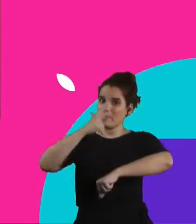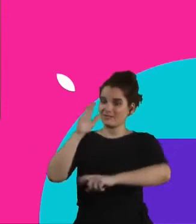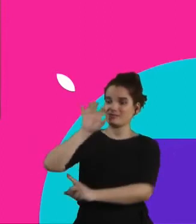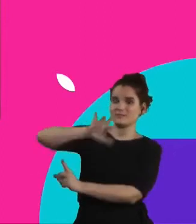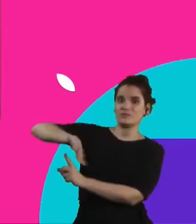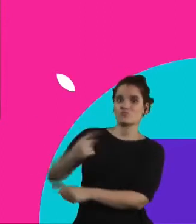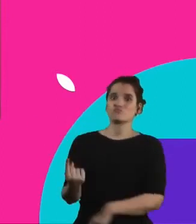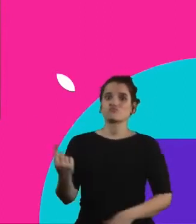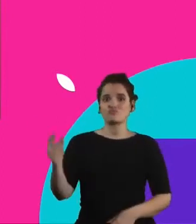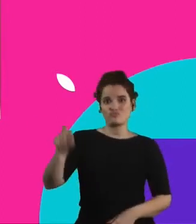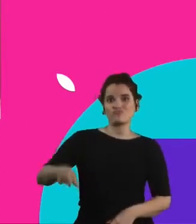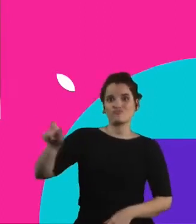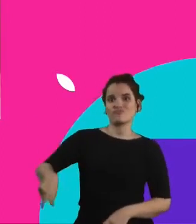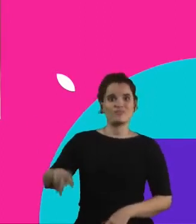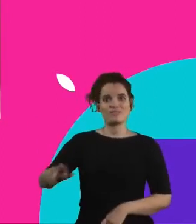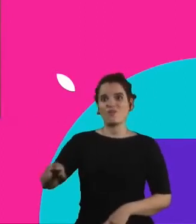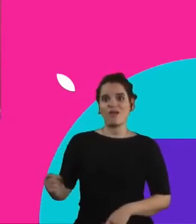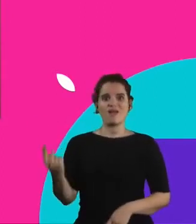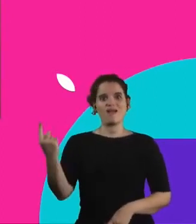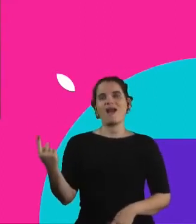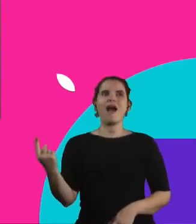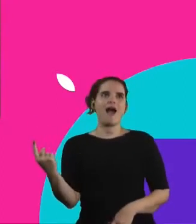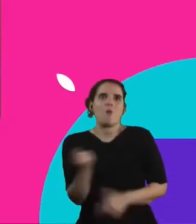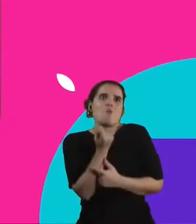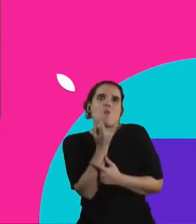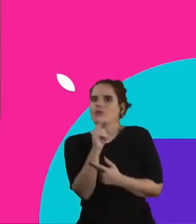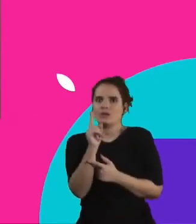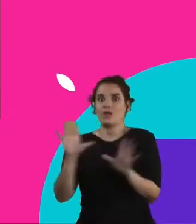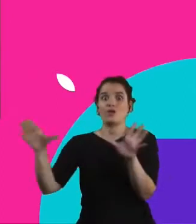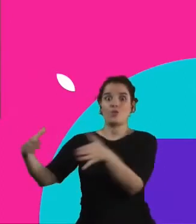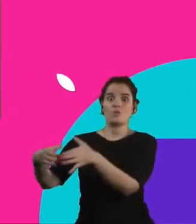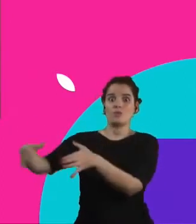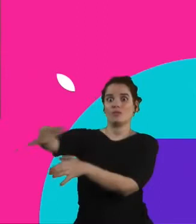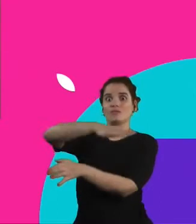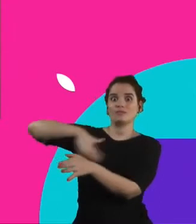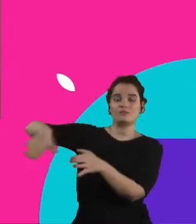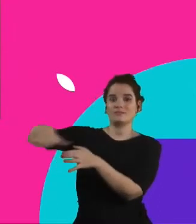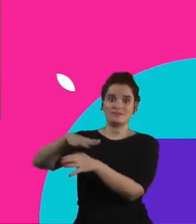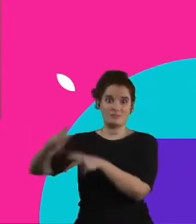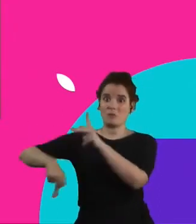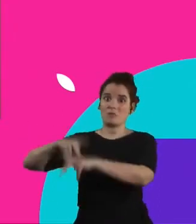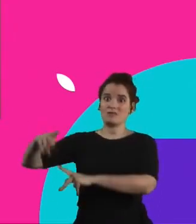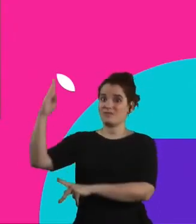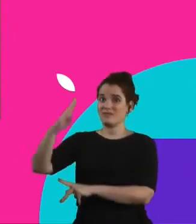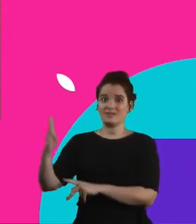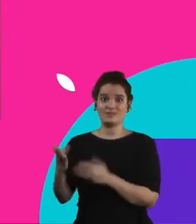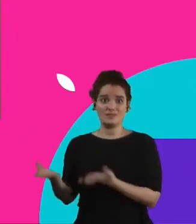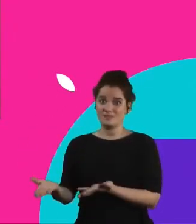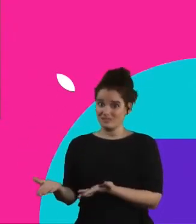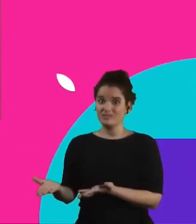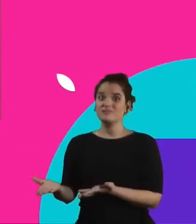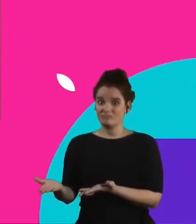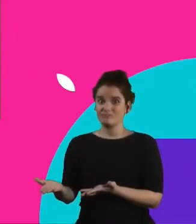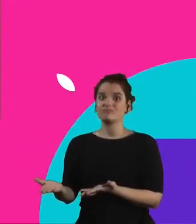sujeito, só que esse sujeito não é a exceção da regra. A gente está falando de um quarto da população brasileira.